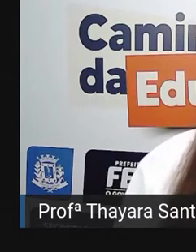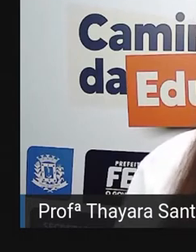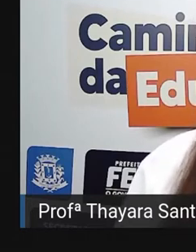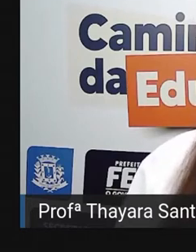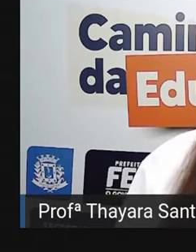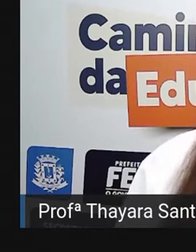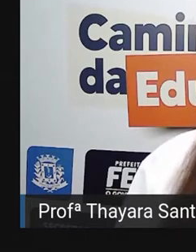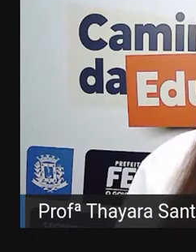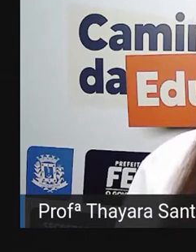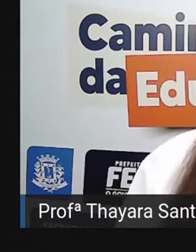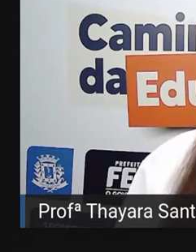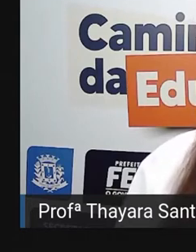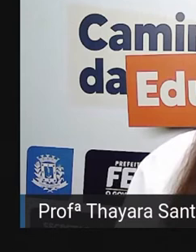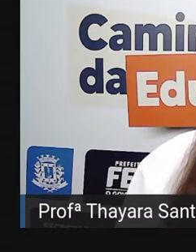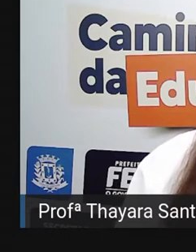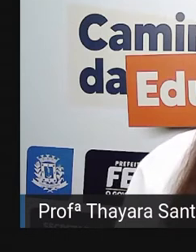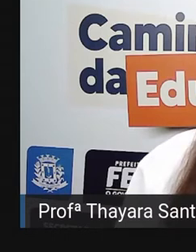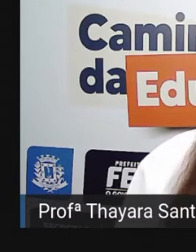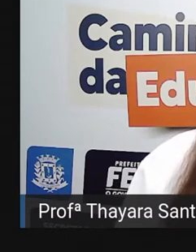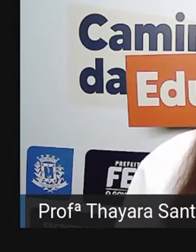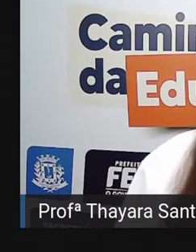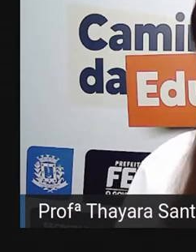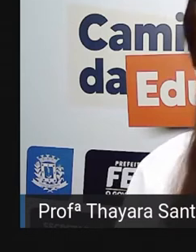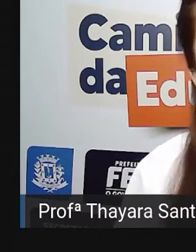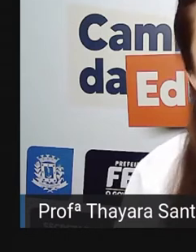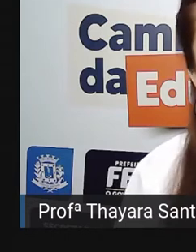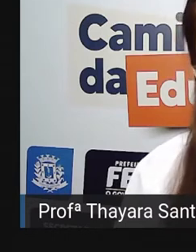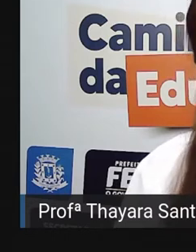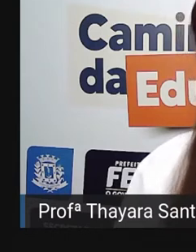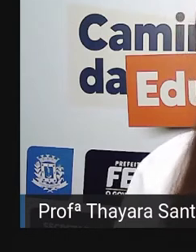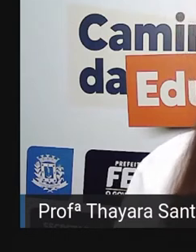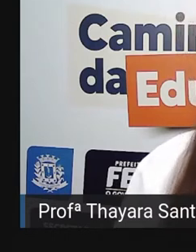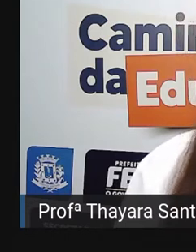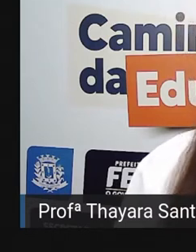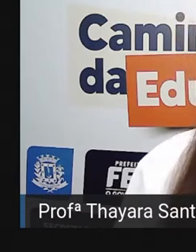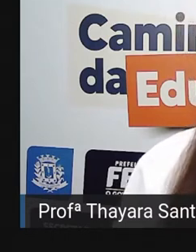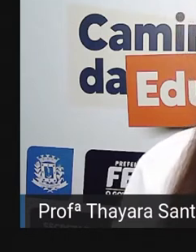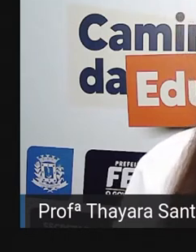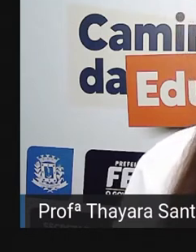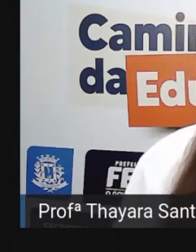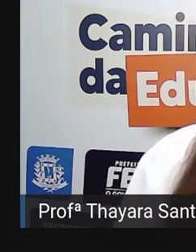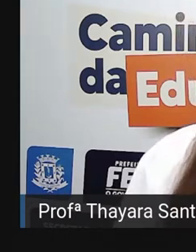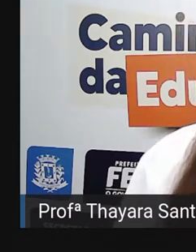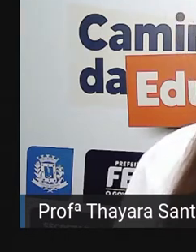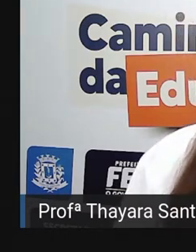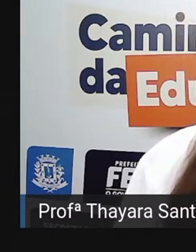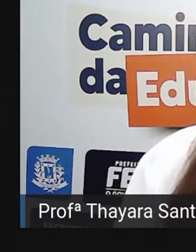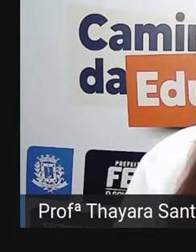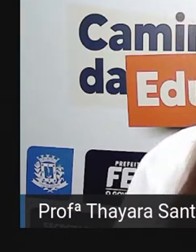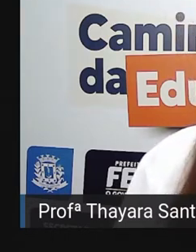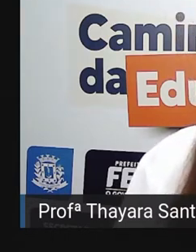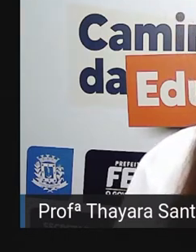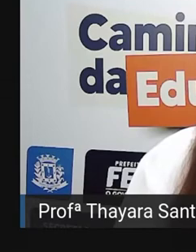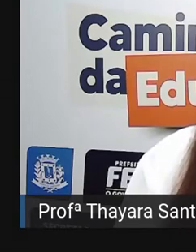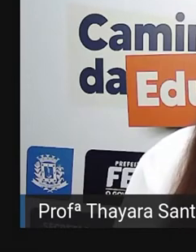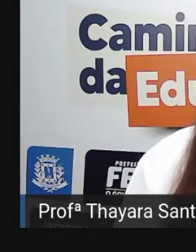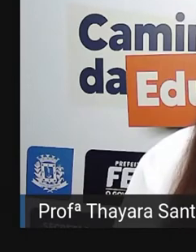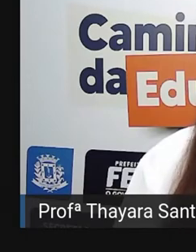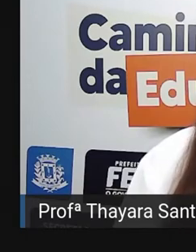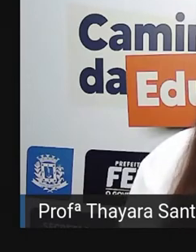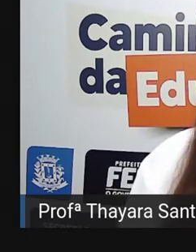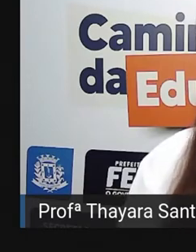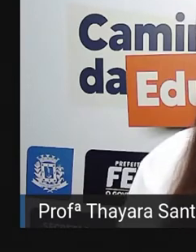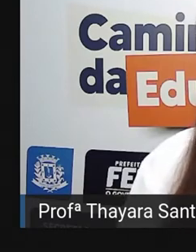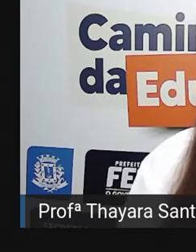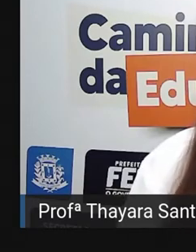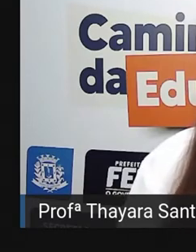e da Secretaria Municipal de Educação na nossa aula de hoje a gente tem a participação da nossa intérprete o Jônatas e vamos